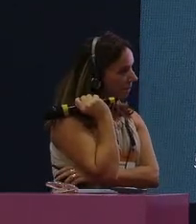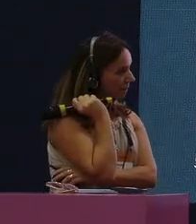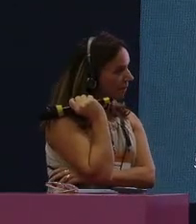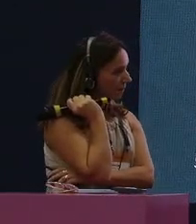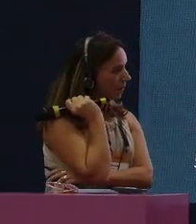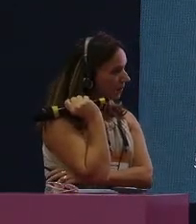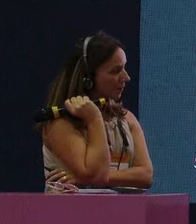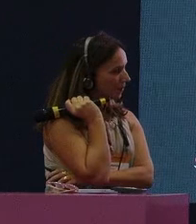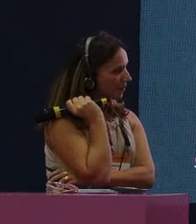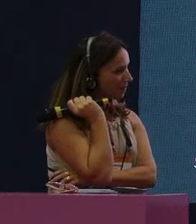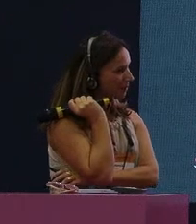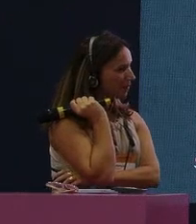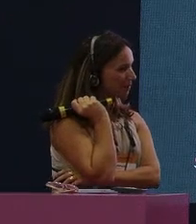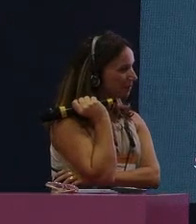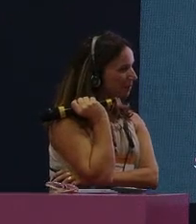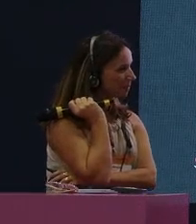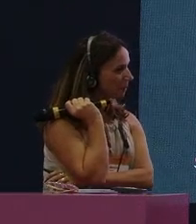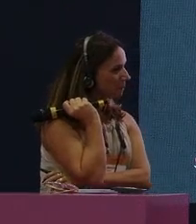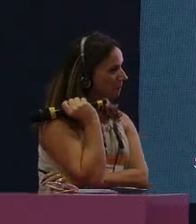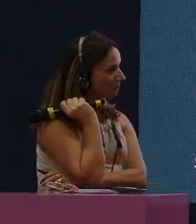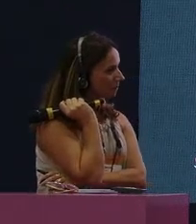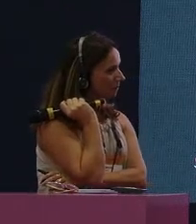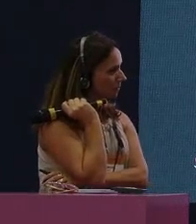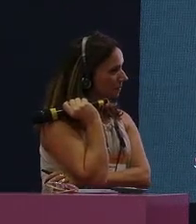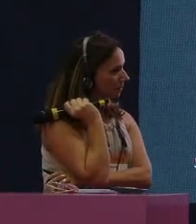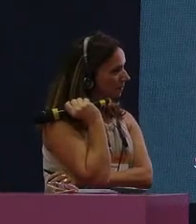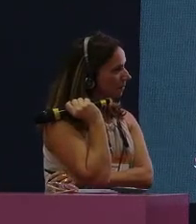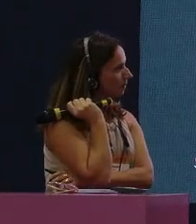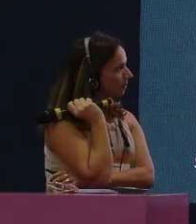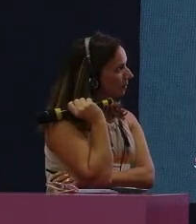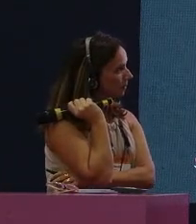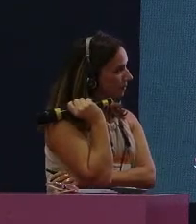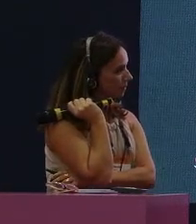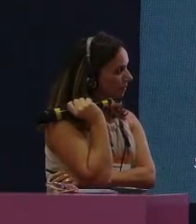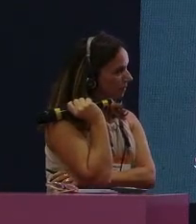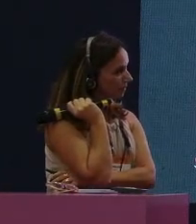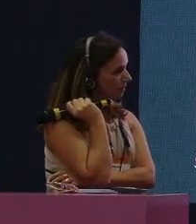que a Márcia falou que dá quatro voltas, equivalente a quatro voltas ao mundo. Ela